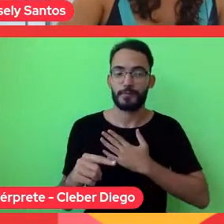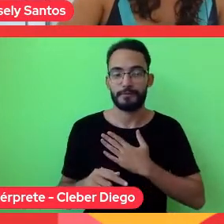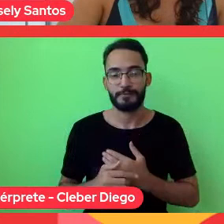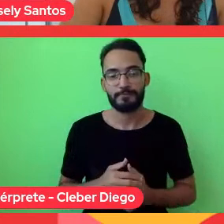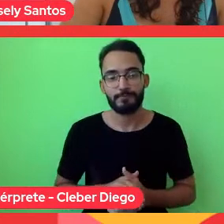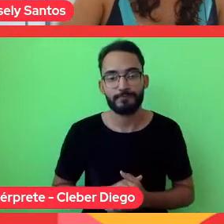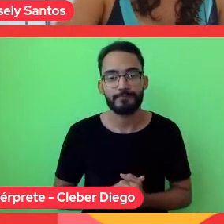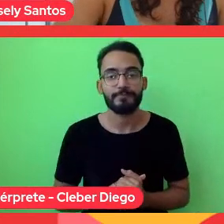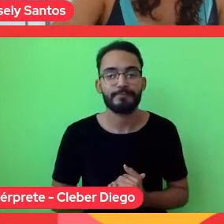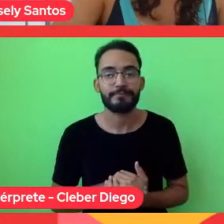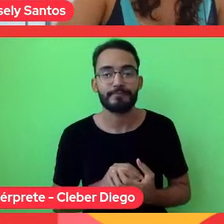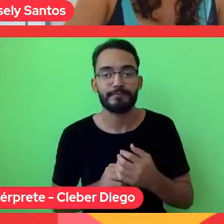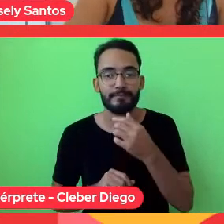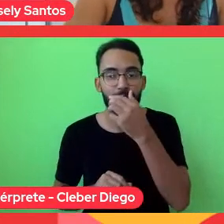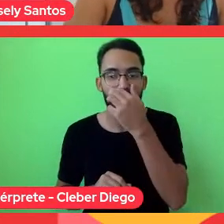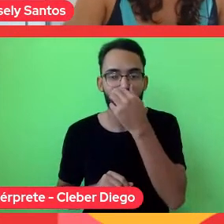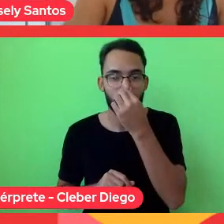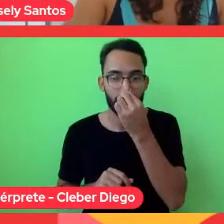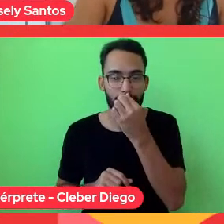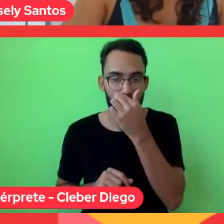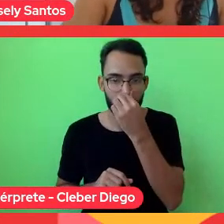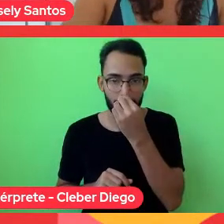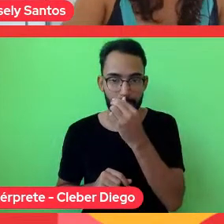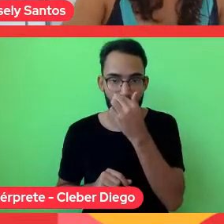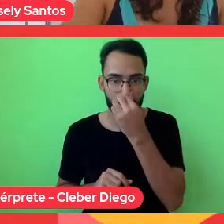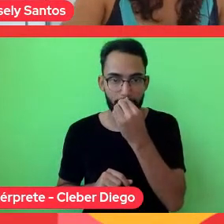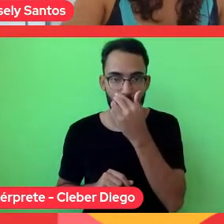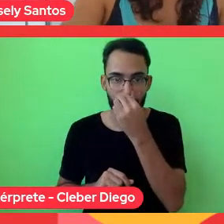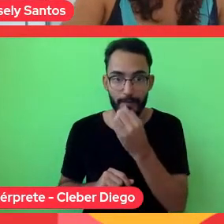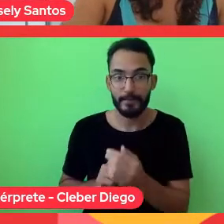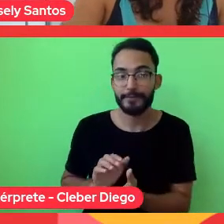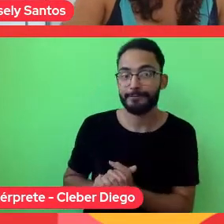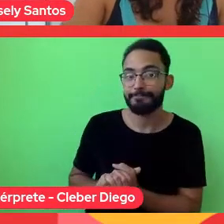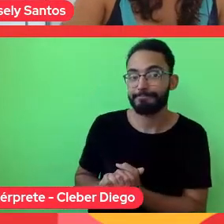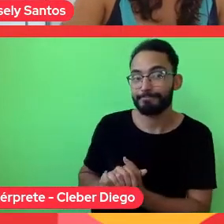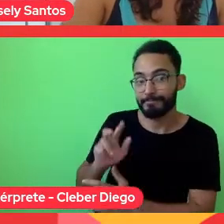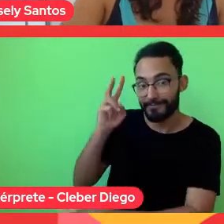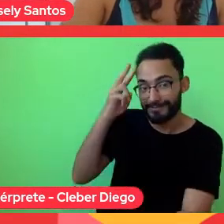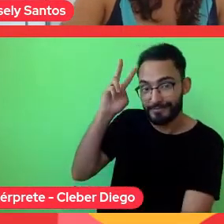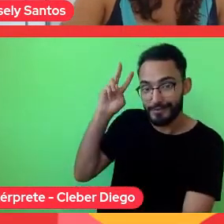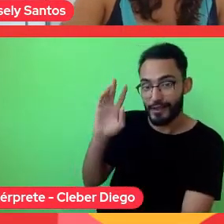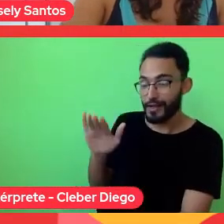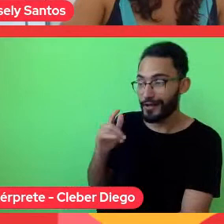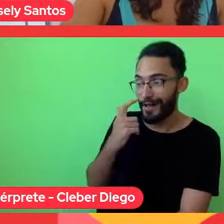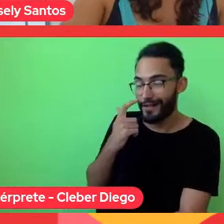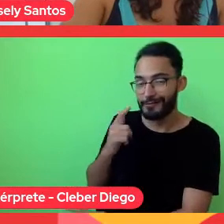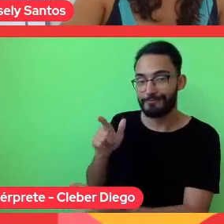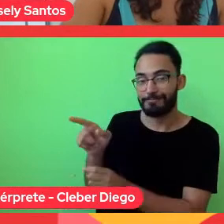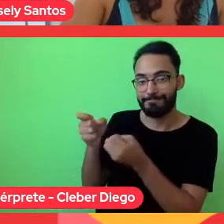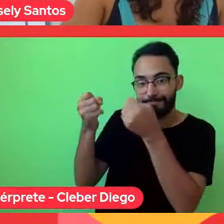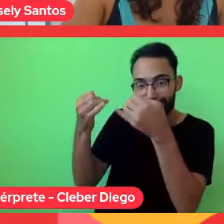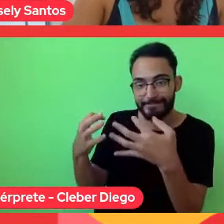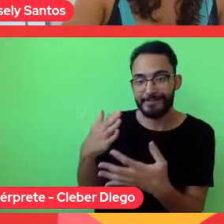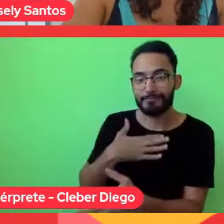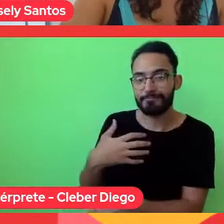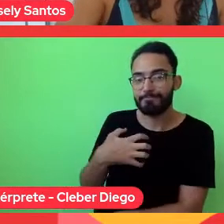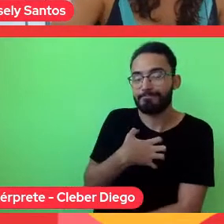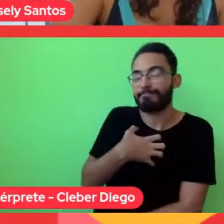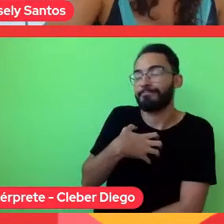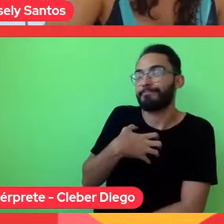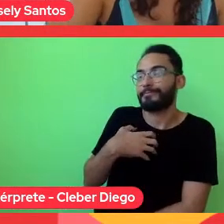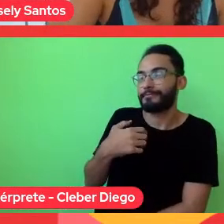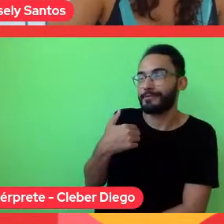Que bacana. Não, olha... quando vocês estavam falando, vocês foram me inspirando, e eu fui acessando memórias